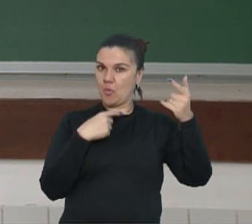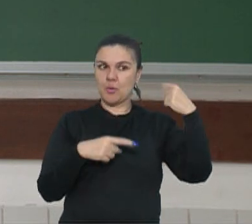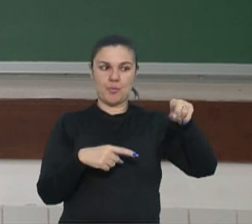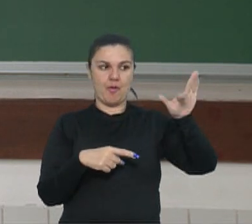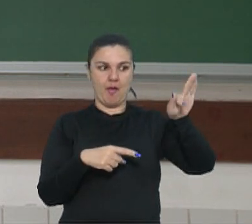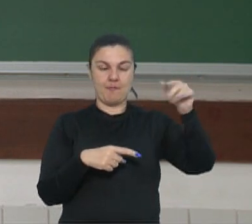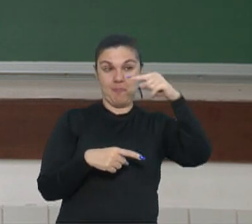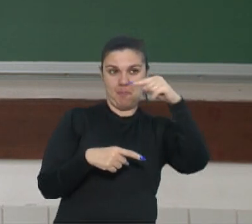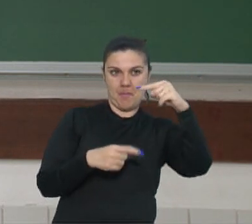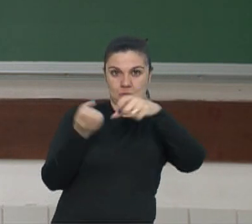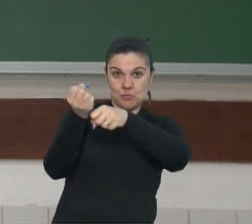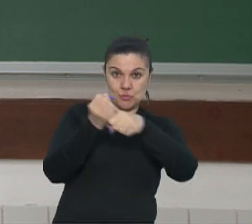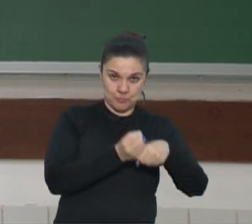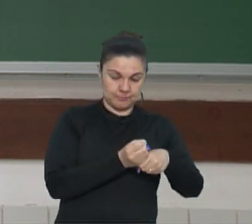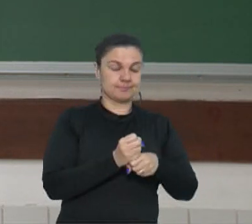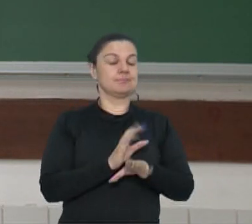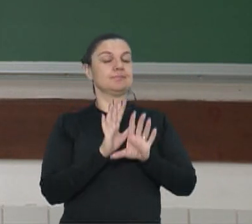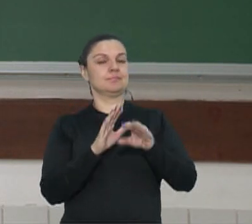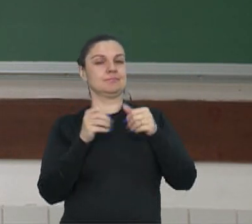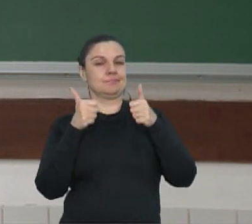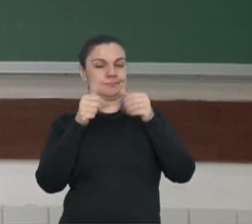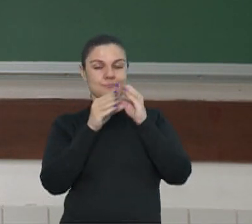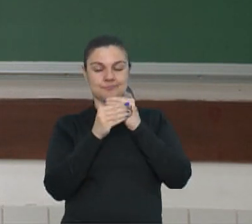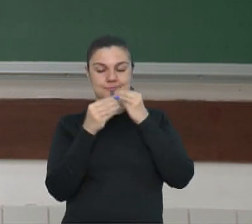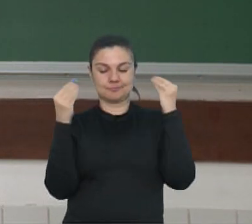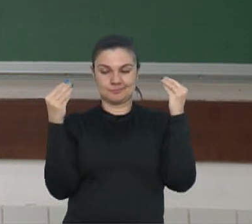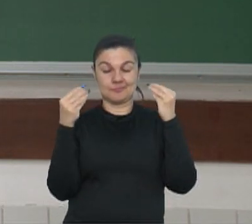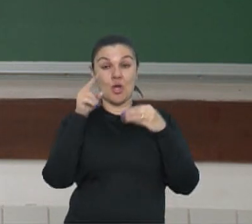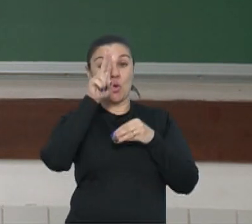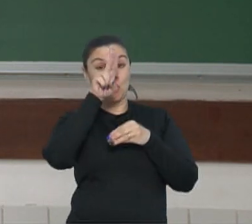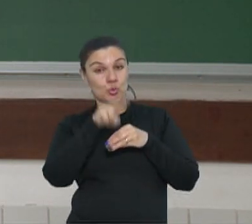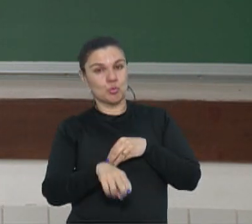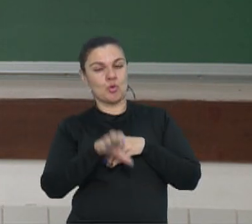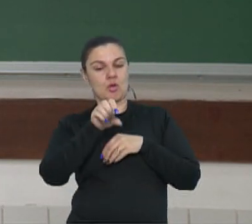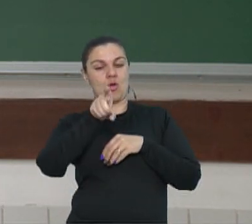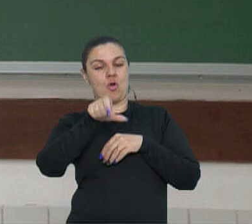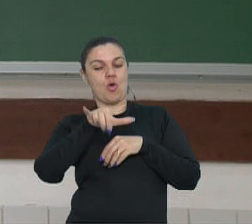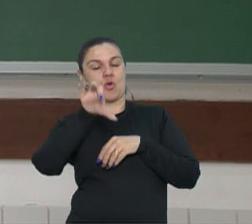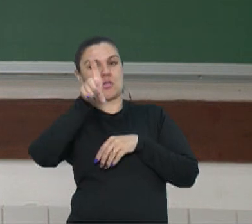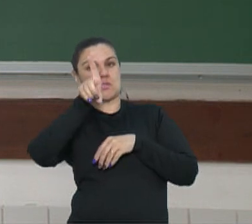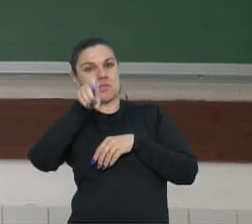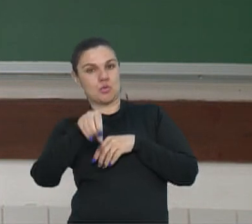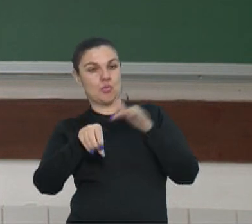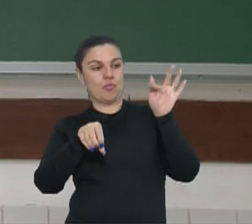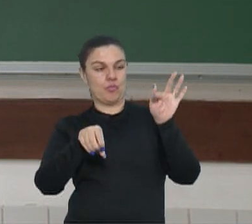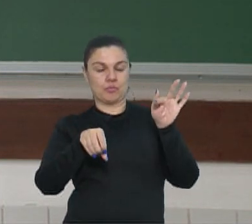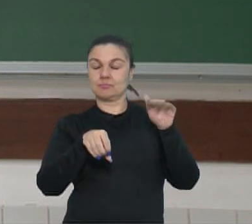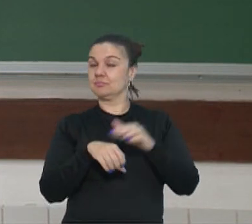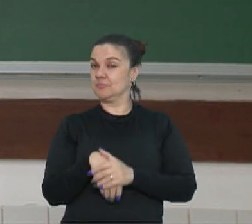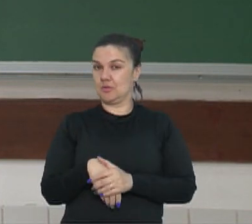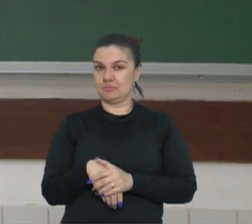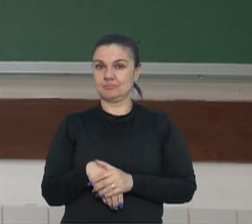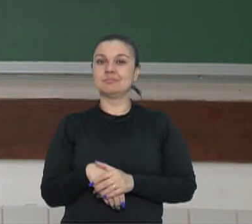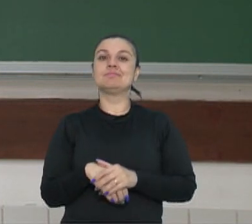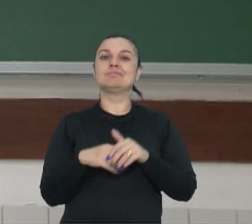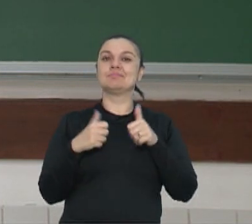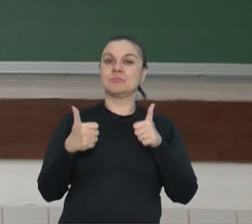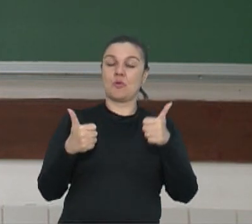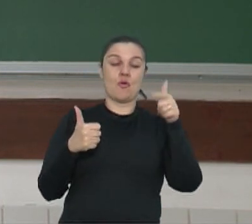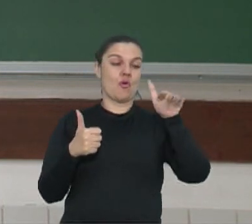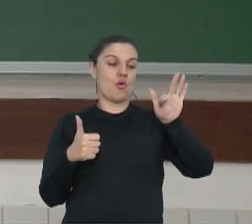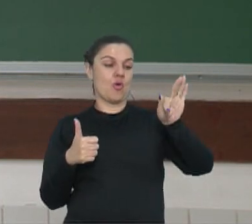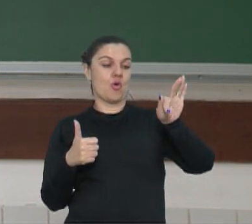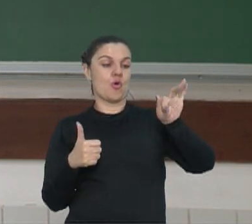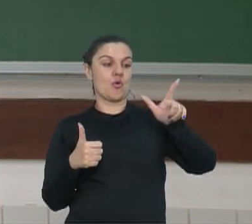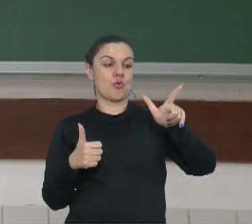mais eletronegativo? Ótimo. Então nunca existirá um óxido de flúor. Existirá um fluoreto de oxigênio. Tá bom? Ele vai se comportar